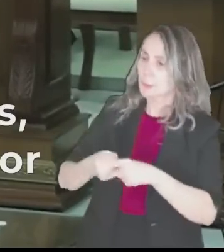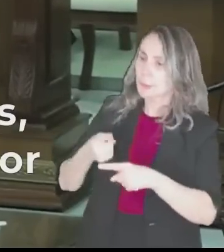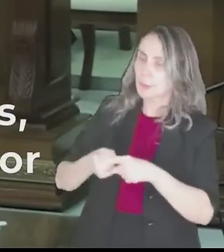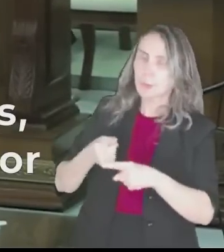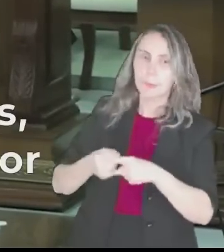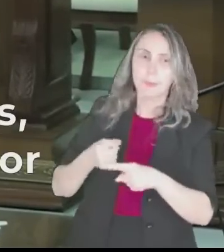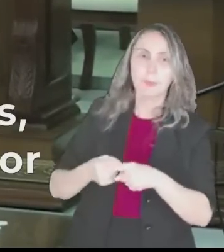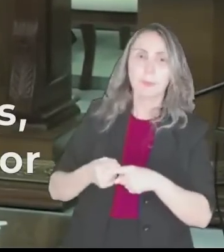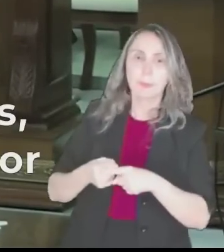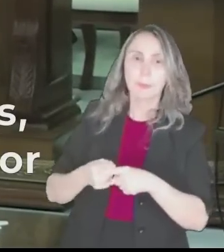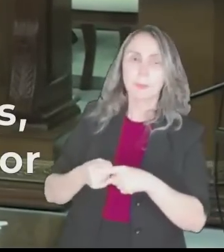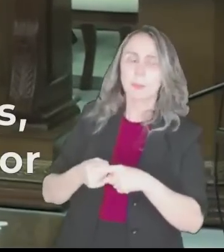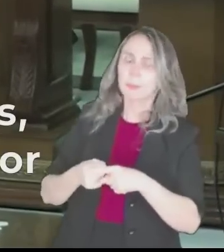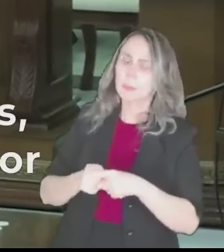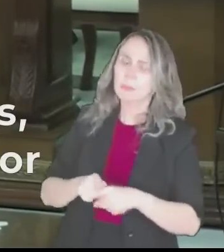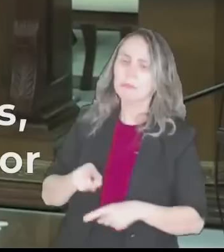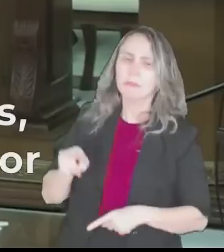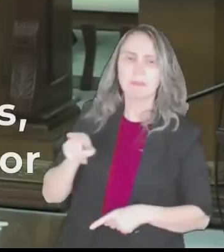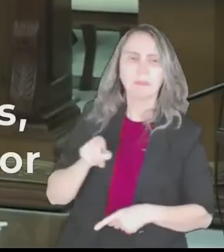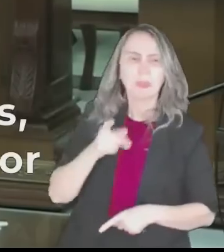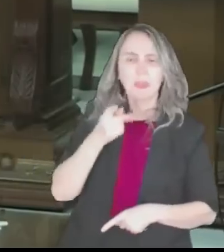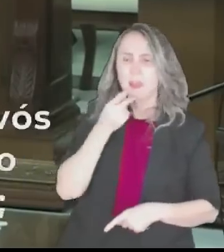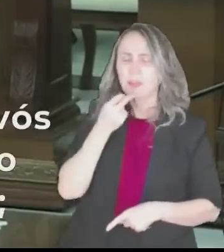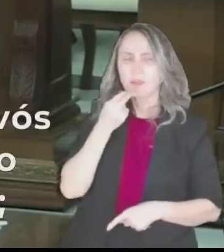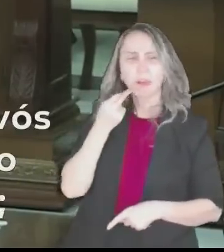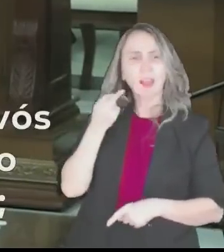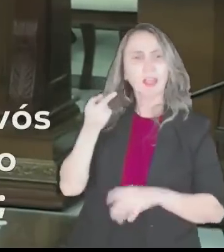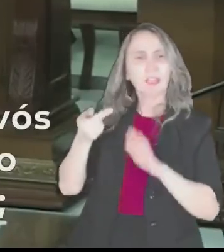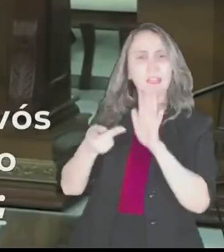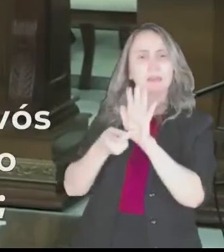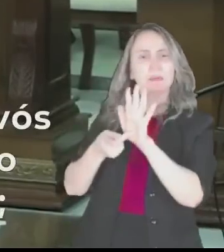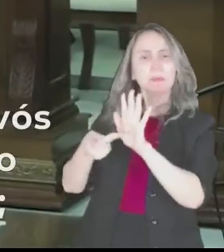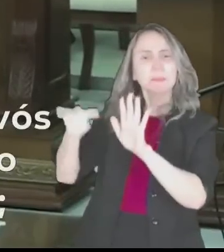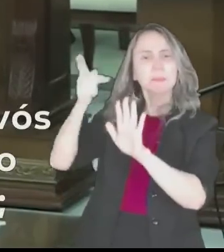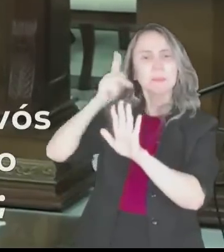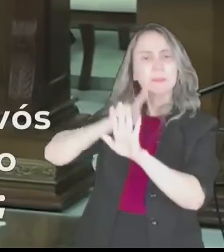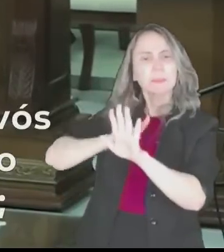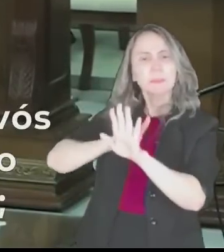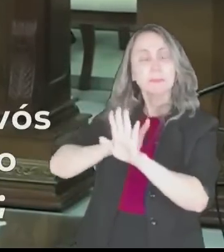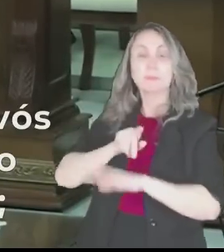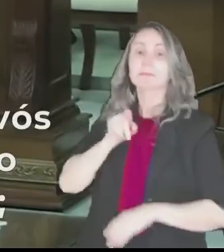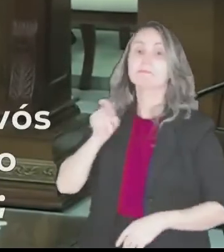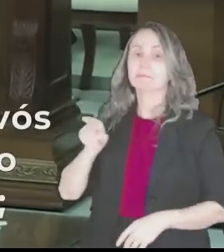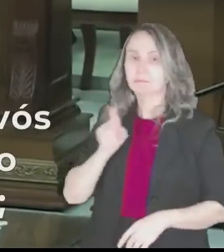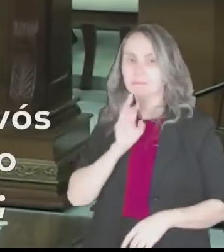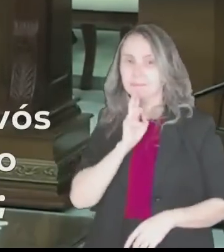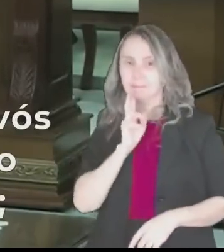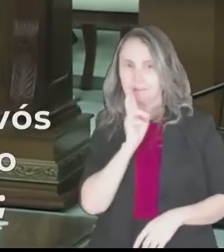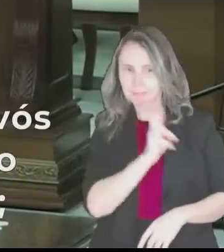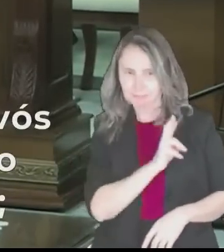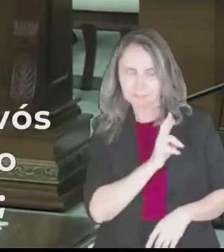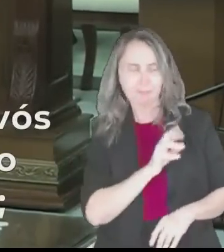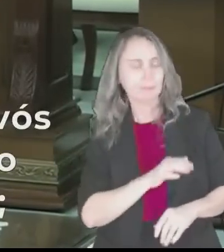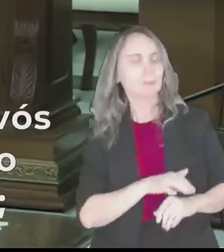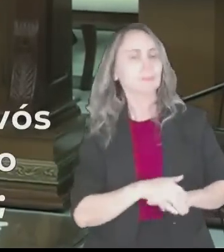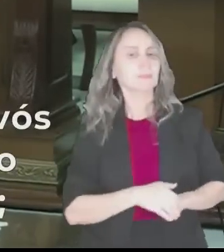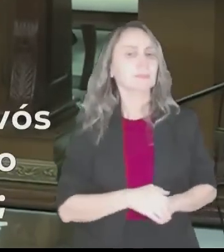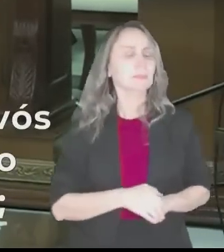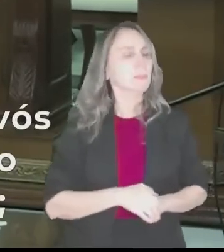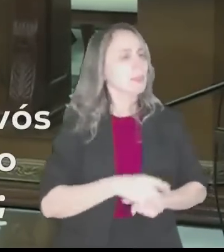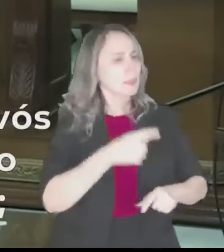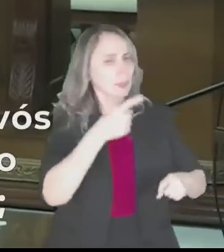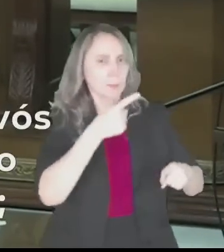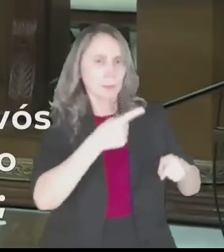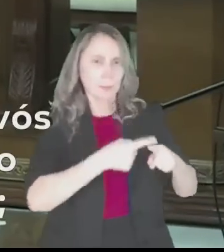fala por parábolas? Ele respondendo, disse-lhe,